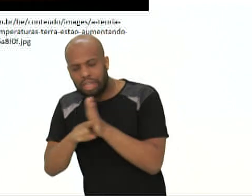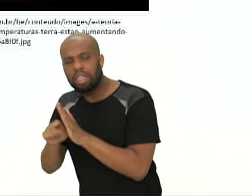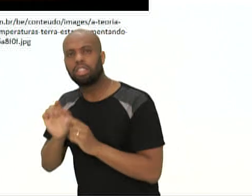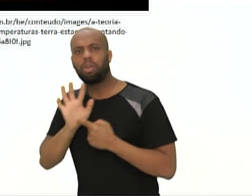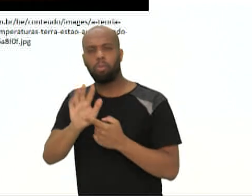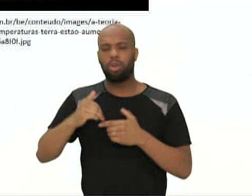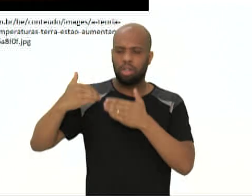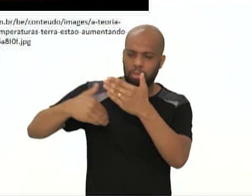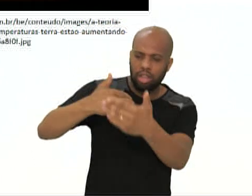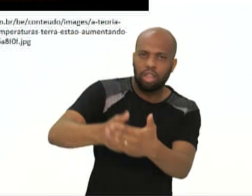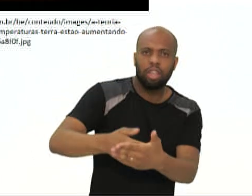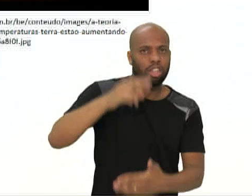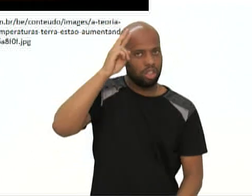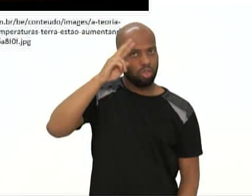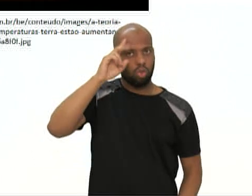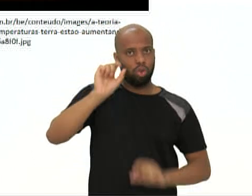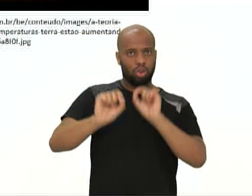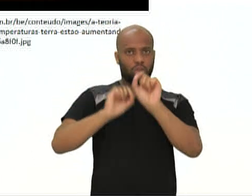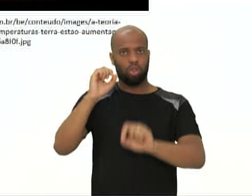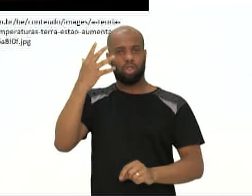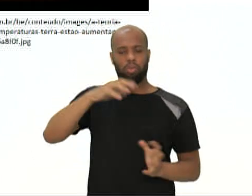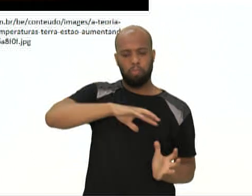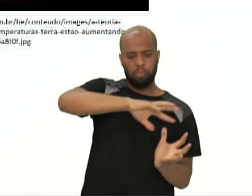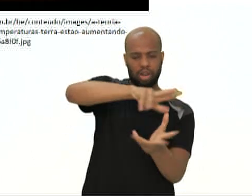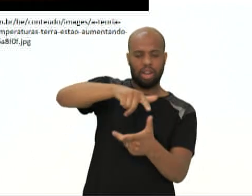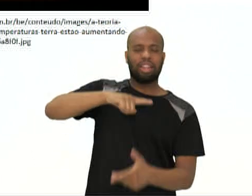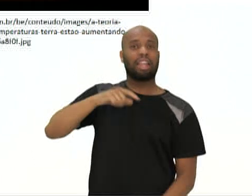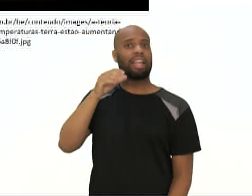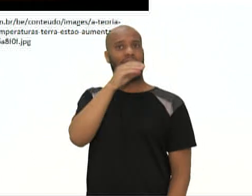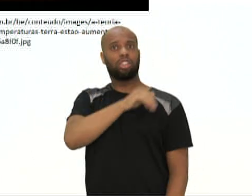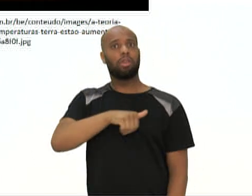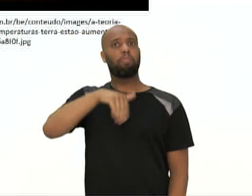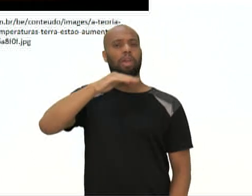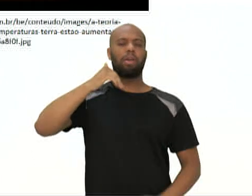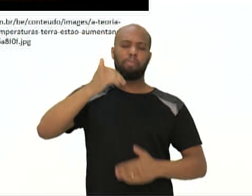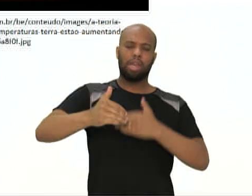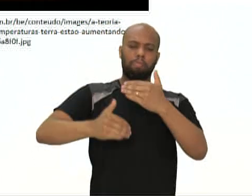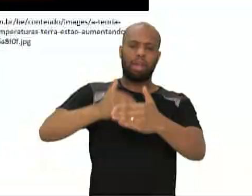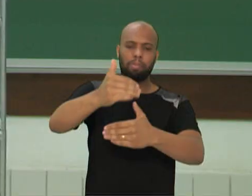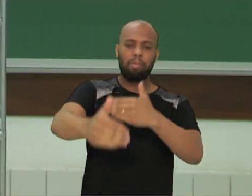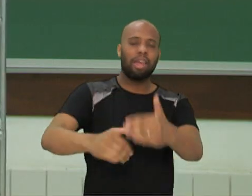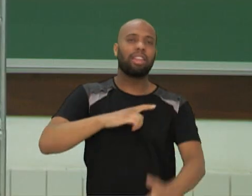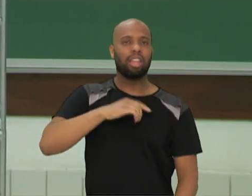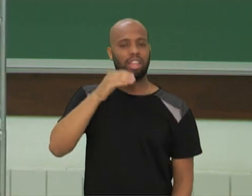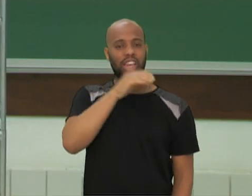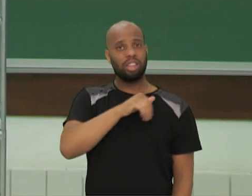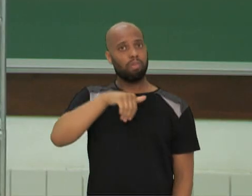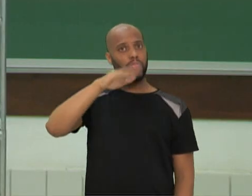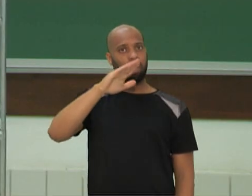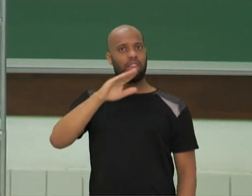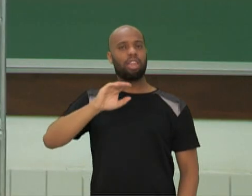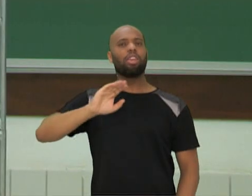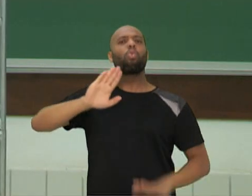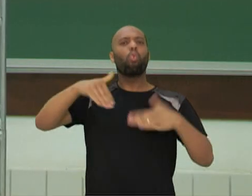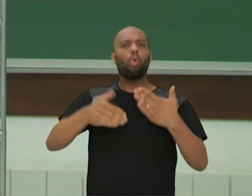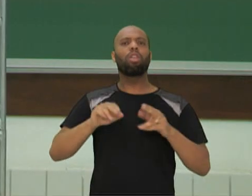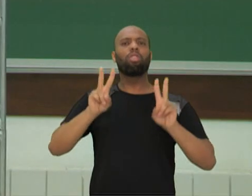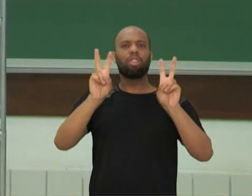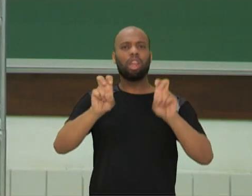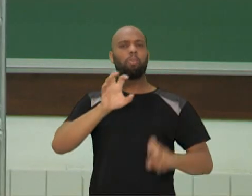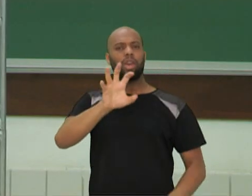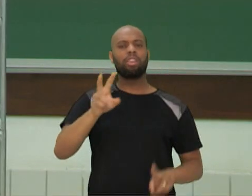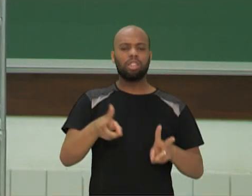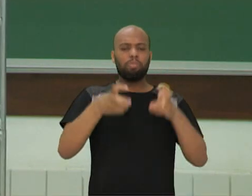ao longo da história, nosso planeta ele vem se aquecendo gradativamente. Quando a gente fala do aquecimento global, nós